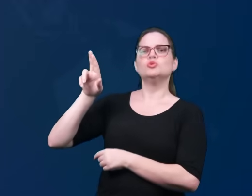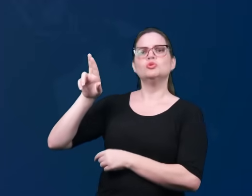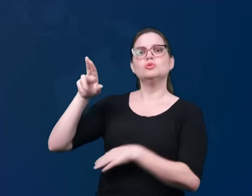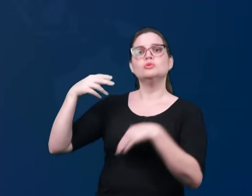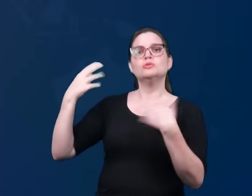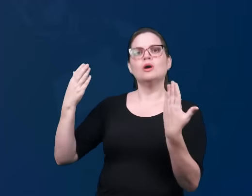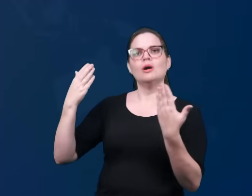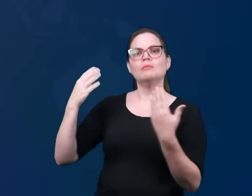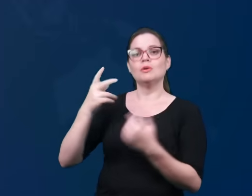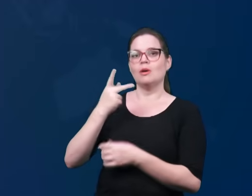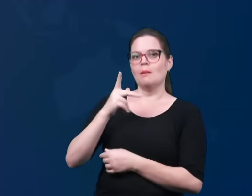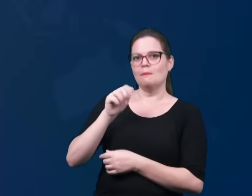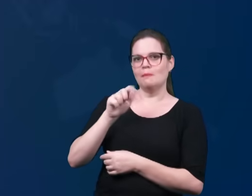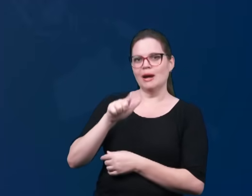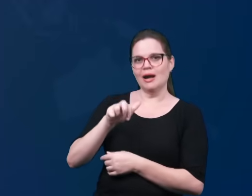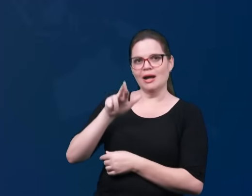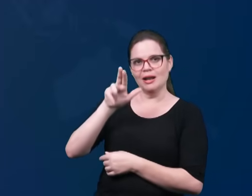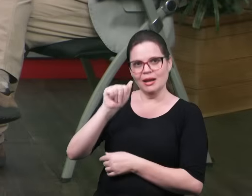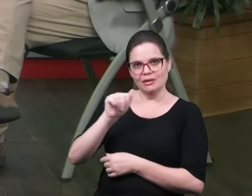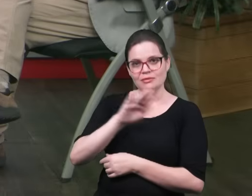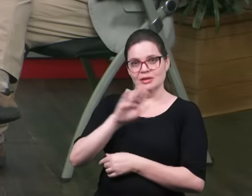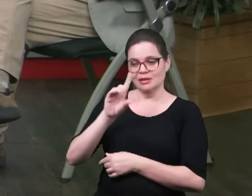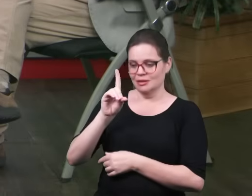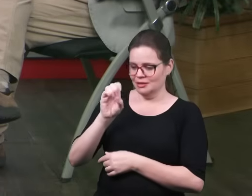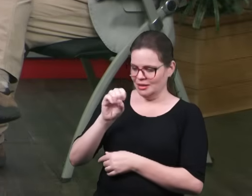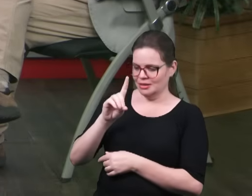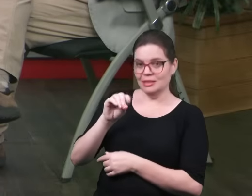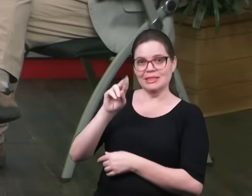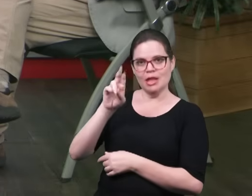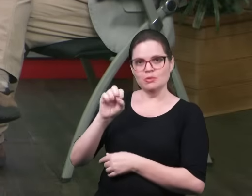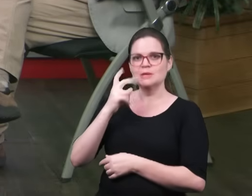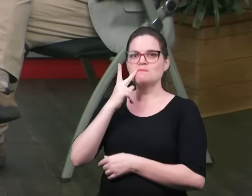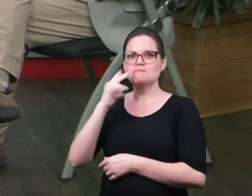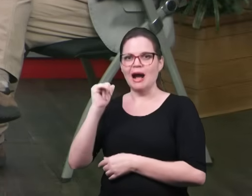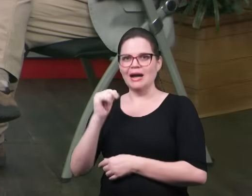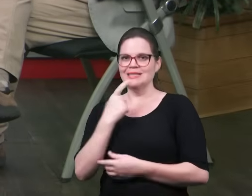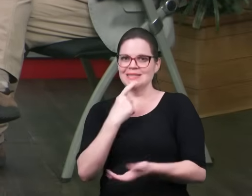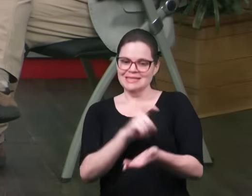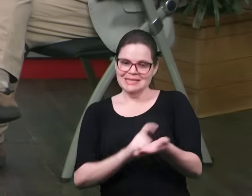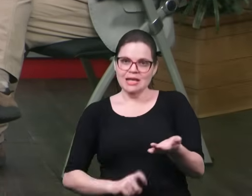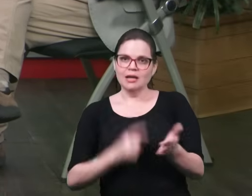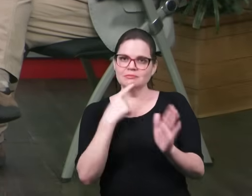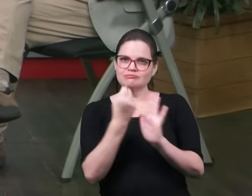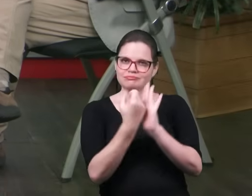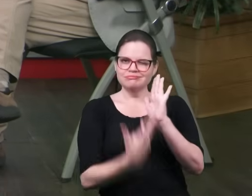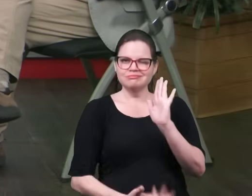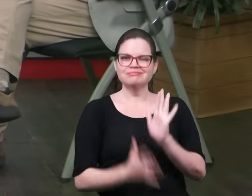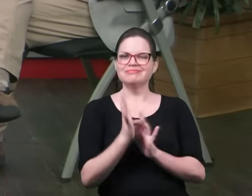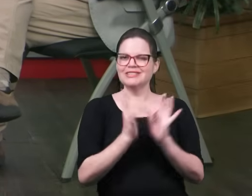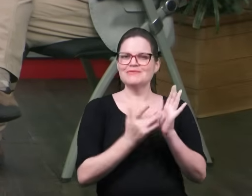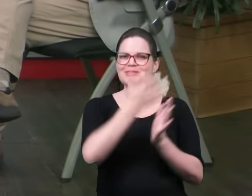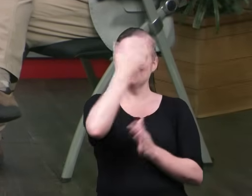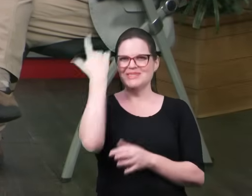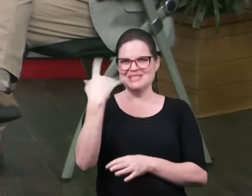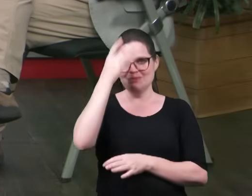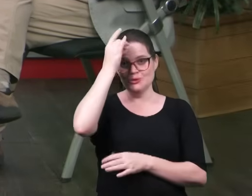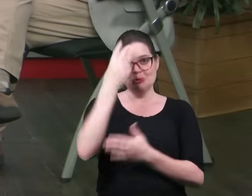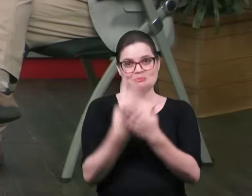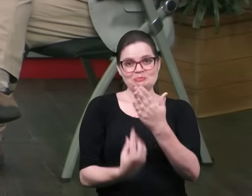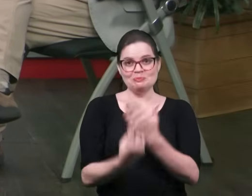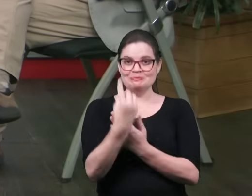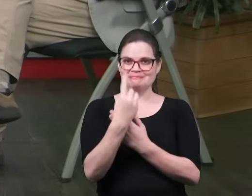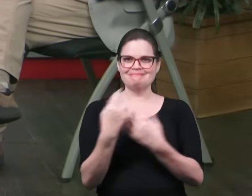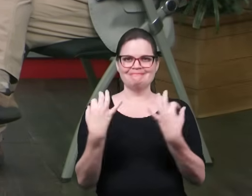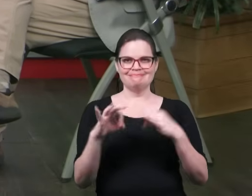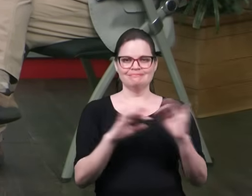do Pai. Então, Trindade aqui Bendito seja o nome do Senhor. Nesse texto. Glória a Jesus. Vamos então à segunda pergunta. E aí eu vou